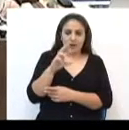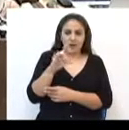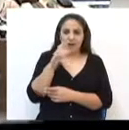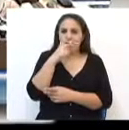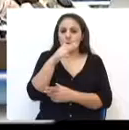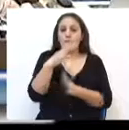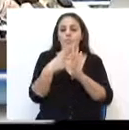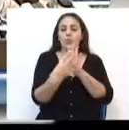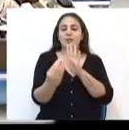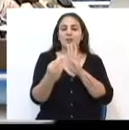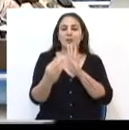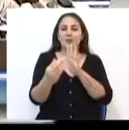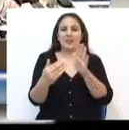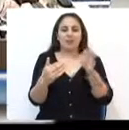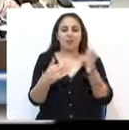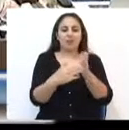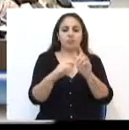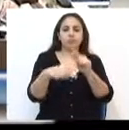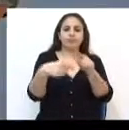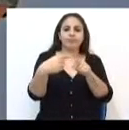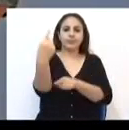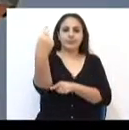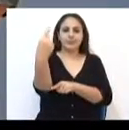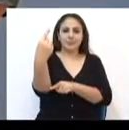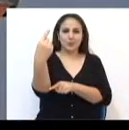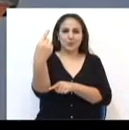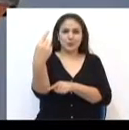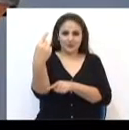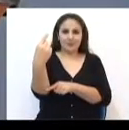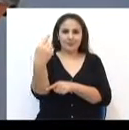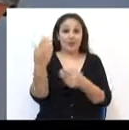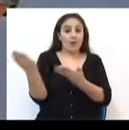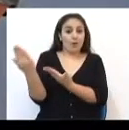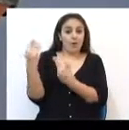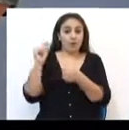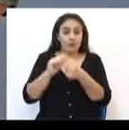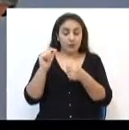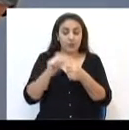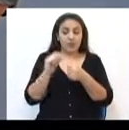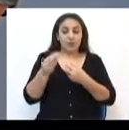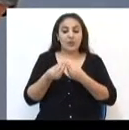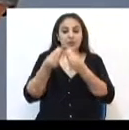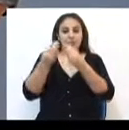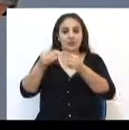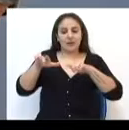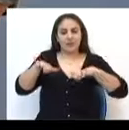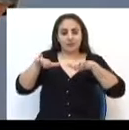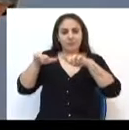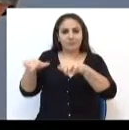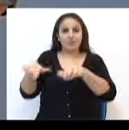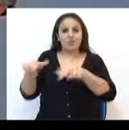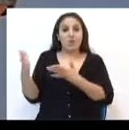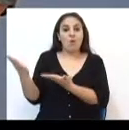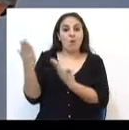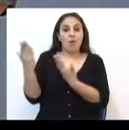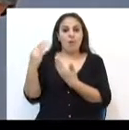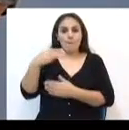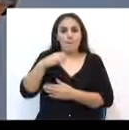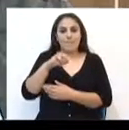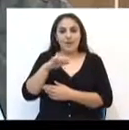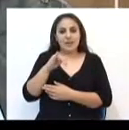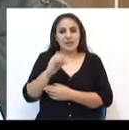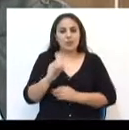de superação para muitas pessoas. A homenagem foi concretizada com a entrega de um diploma de honra ao